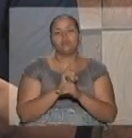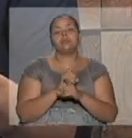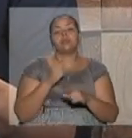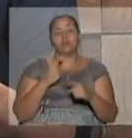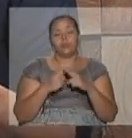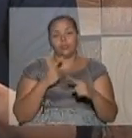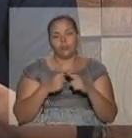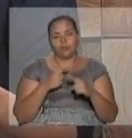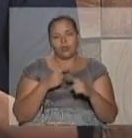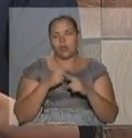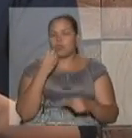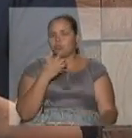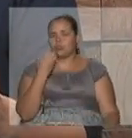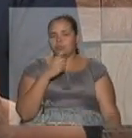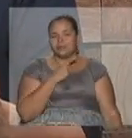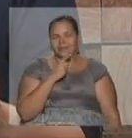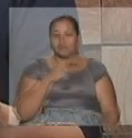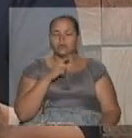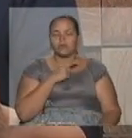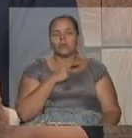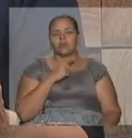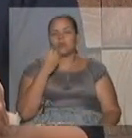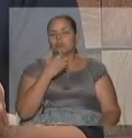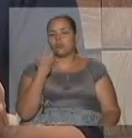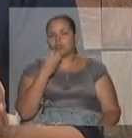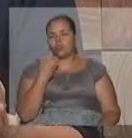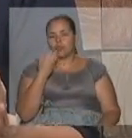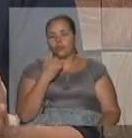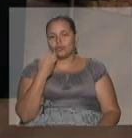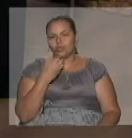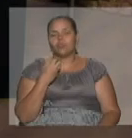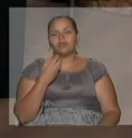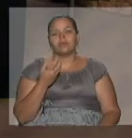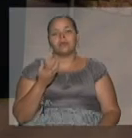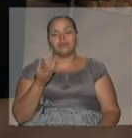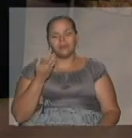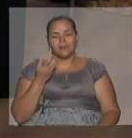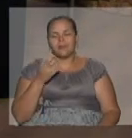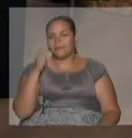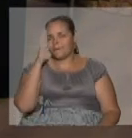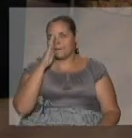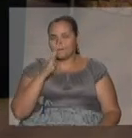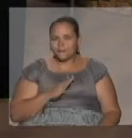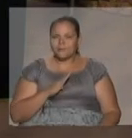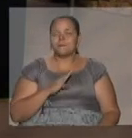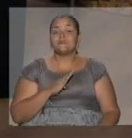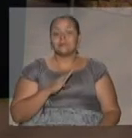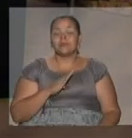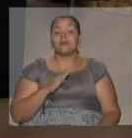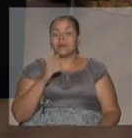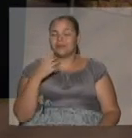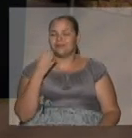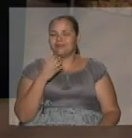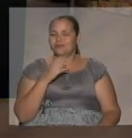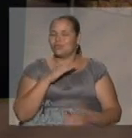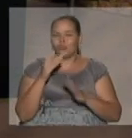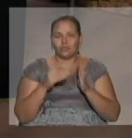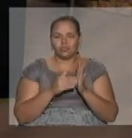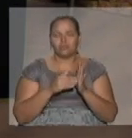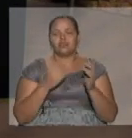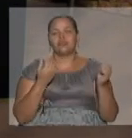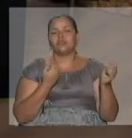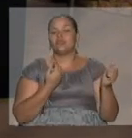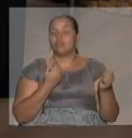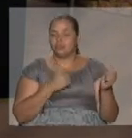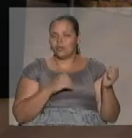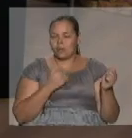porque uma das músicas que está aqui é Amanheceremos, que virou refrão nacional. E era na época que fazia campanha pela anistia no Brasil. Isso, por isso que a música virou